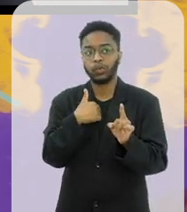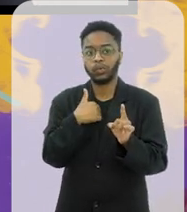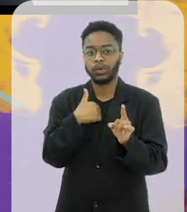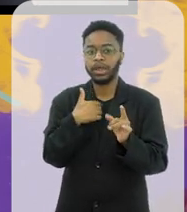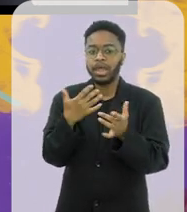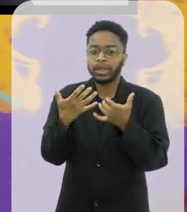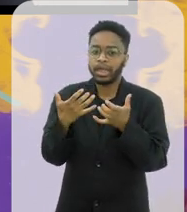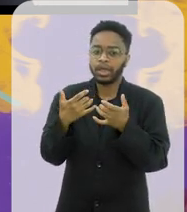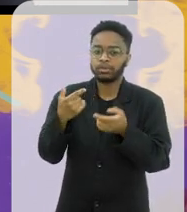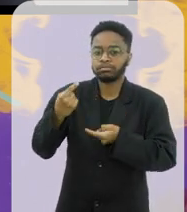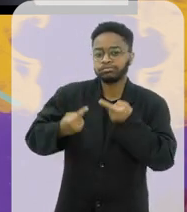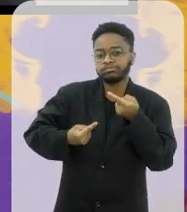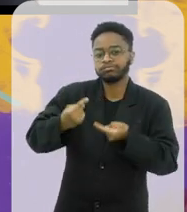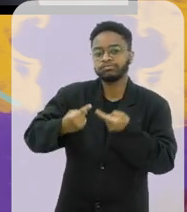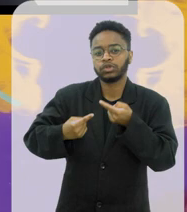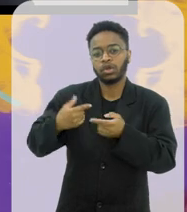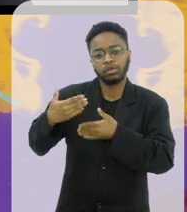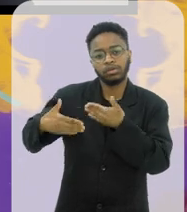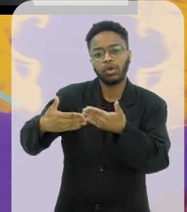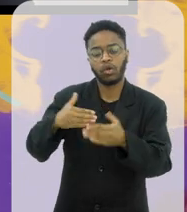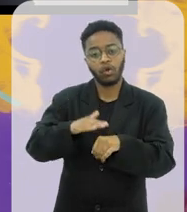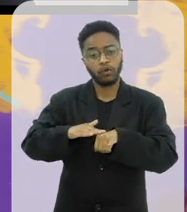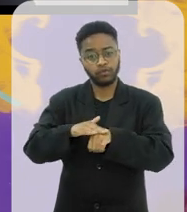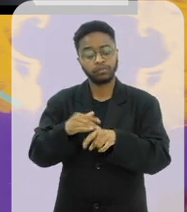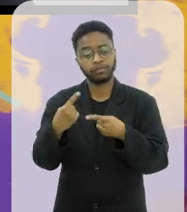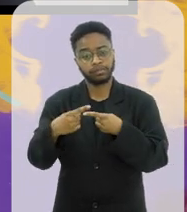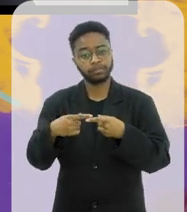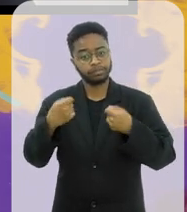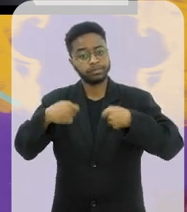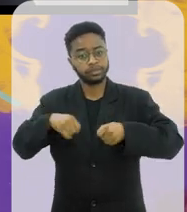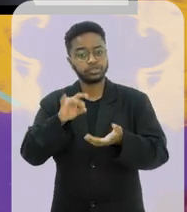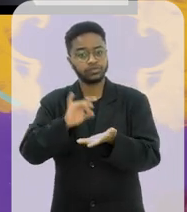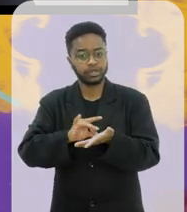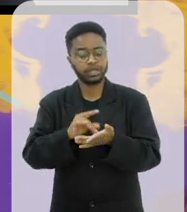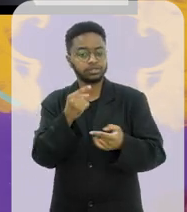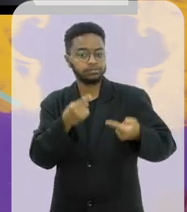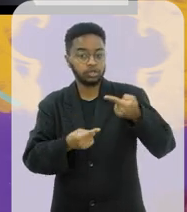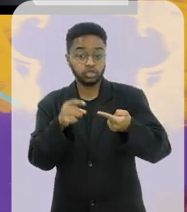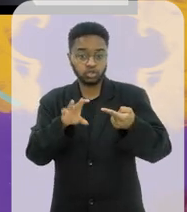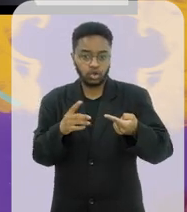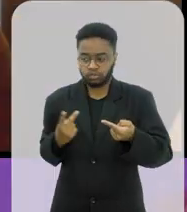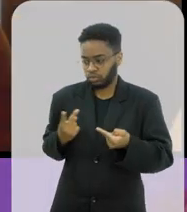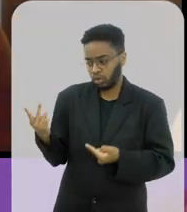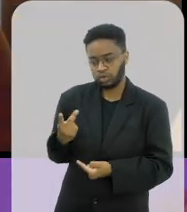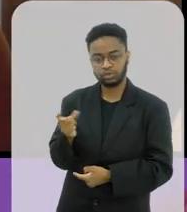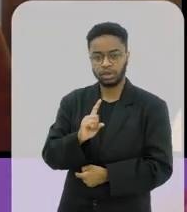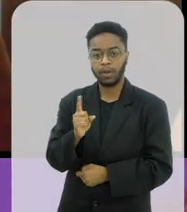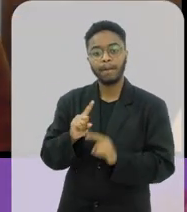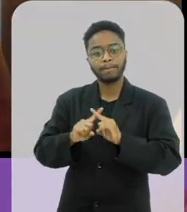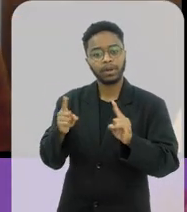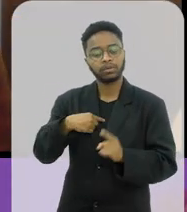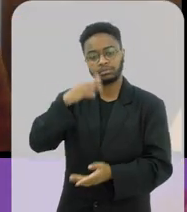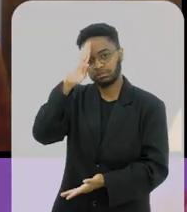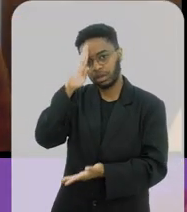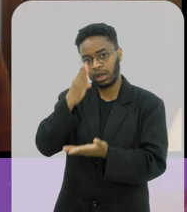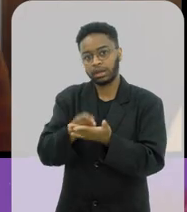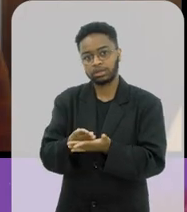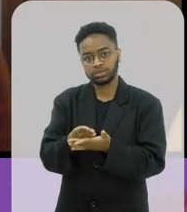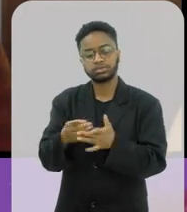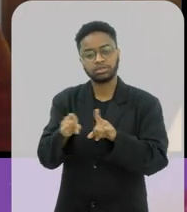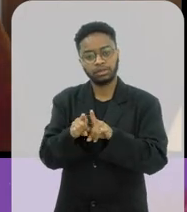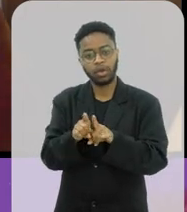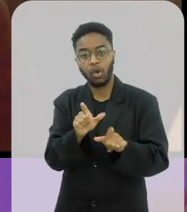quero desenvolver esse tema porque é um tema realmente para que nós possamos debater, não só nós, mas eu acho que isso